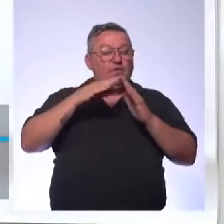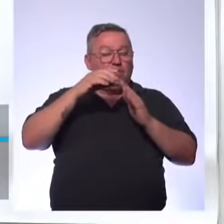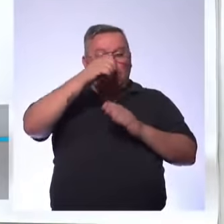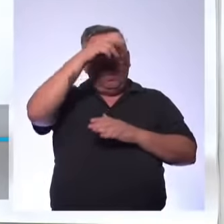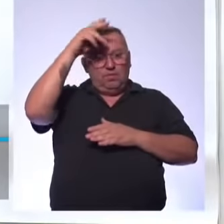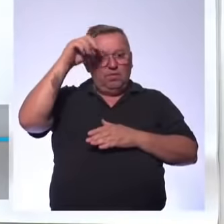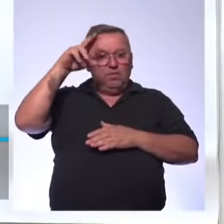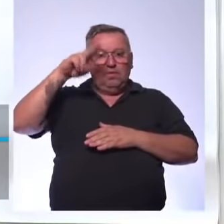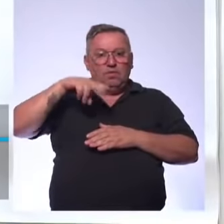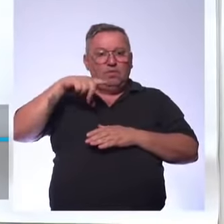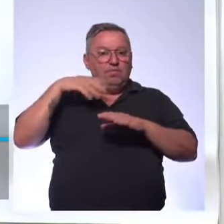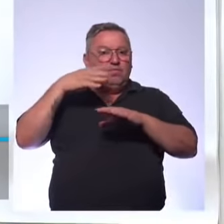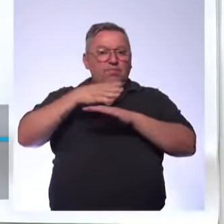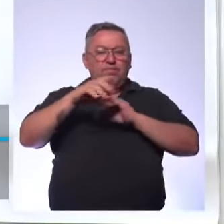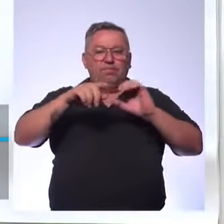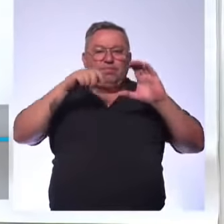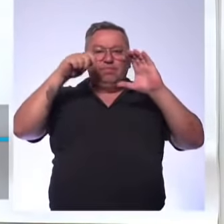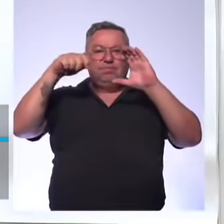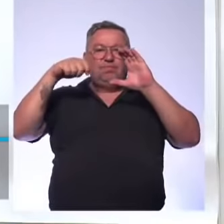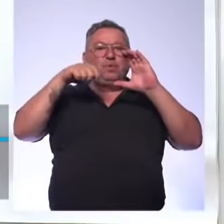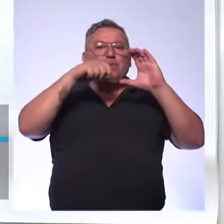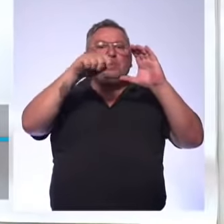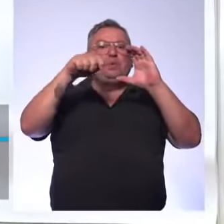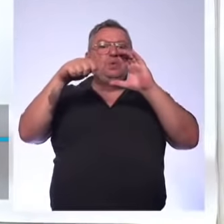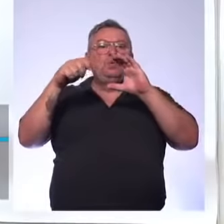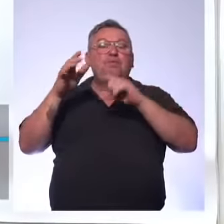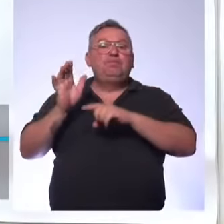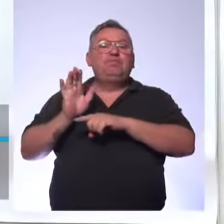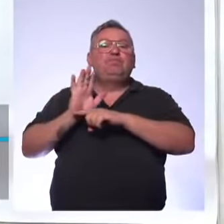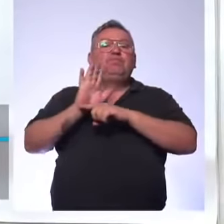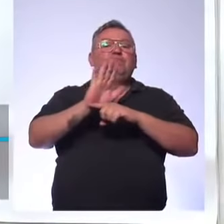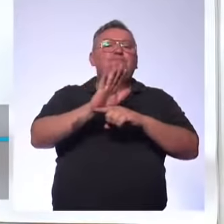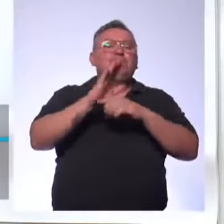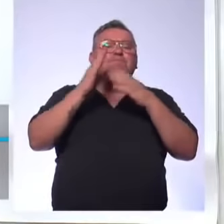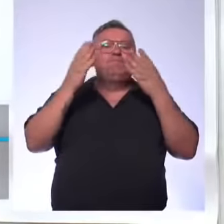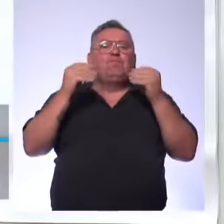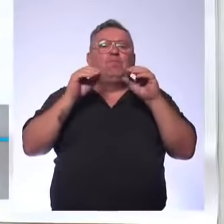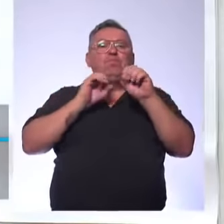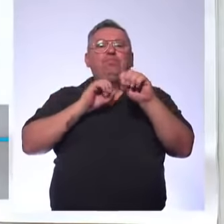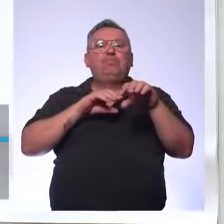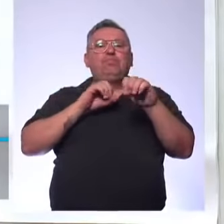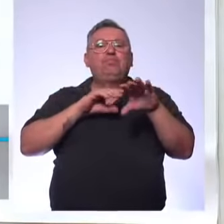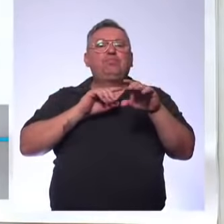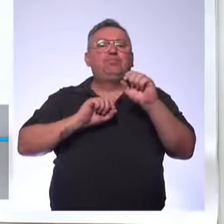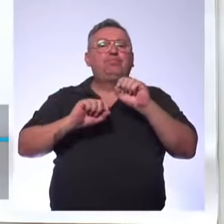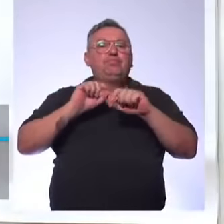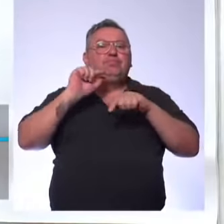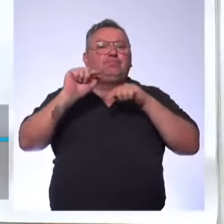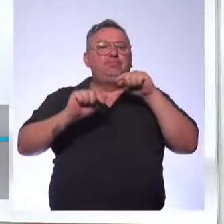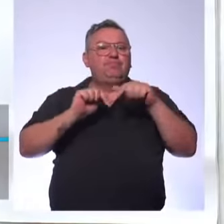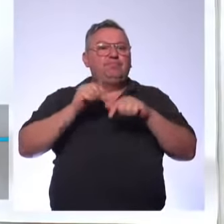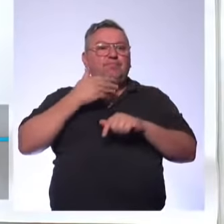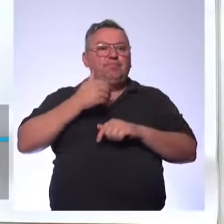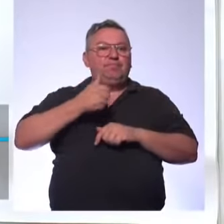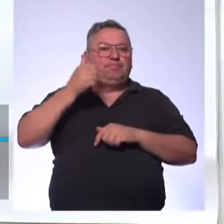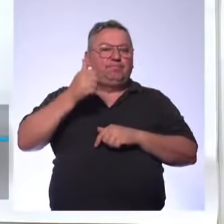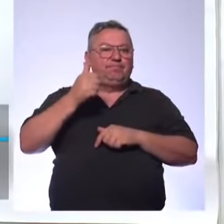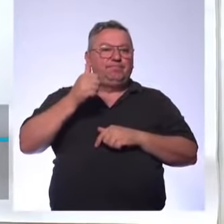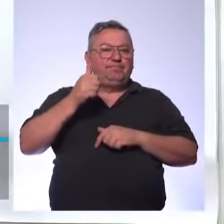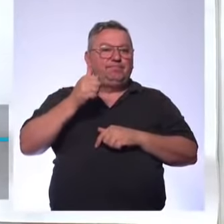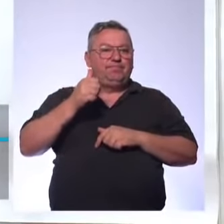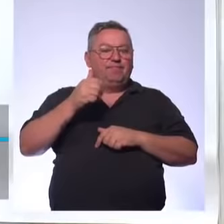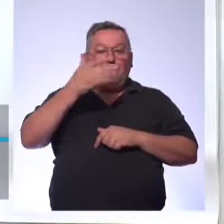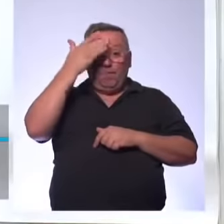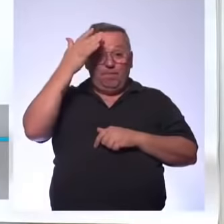frente, nunca estive num estúdio. E quem é que nos apoiou e nos ajudou e nos ensinou a trabalhar um pouco melhor? Foi quem?